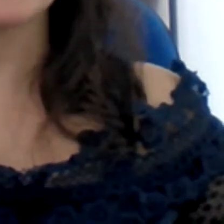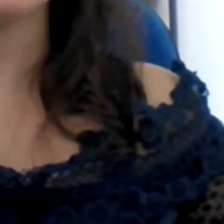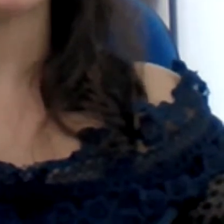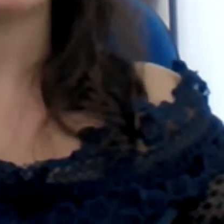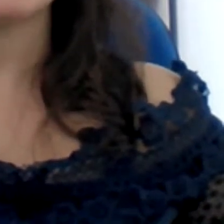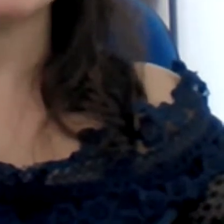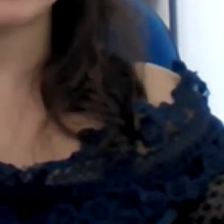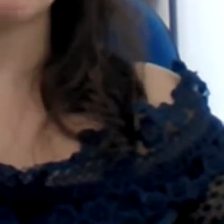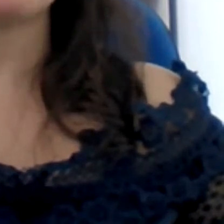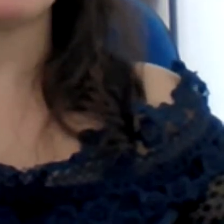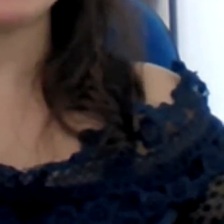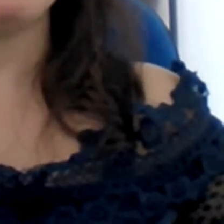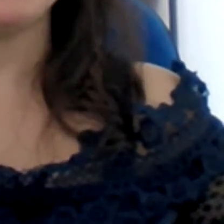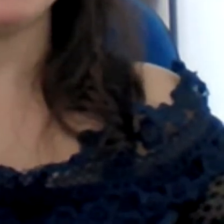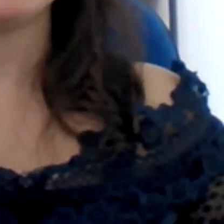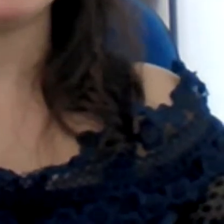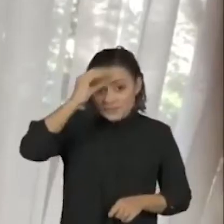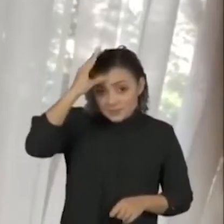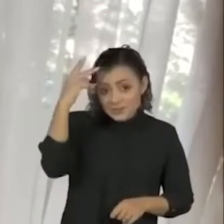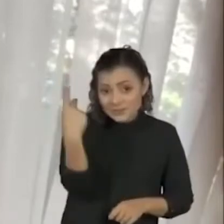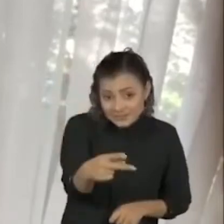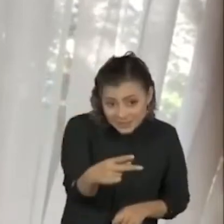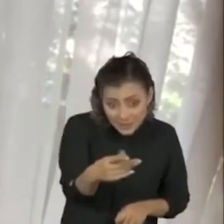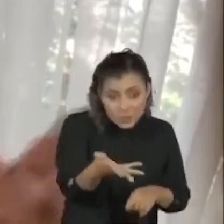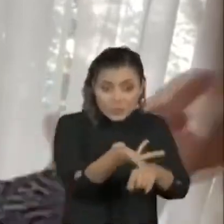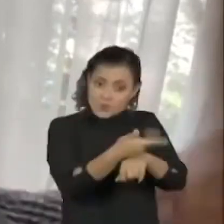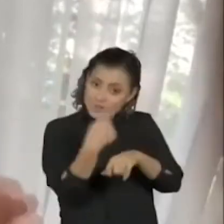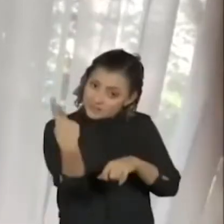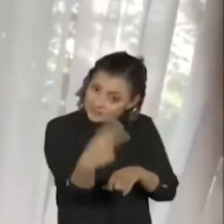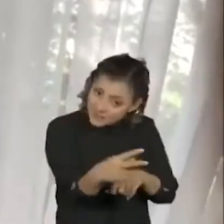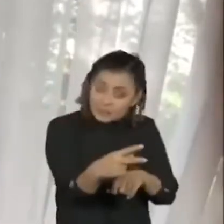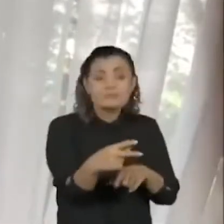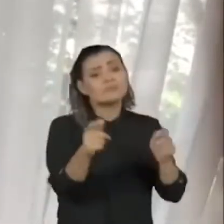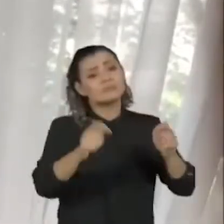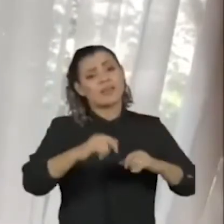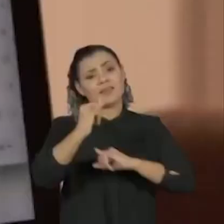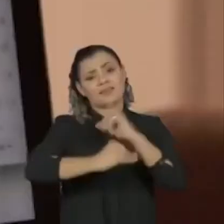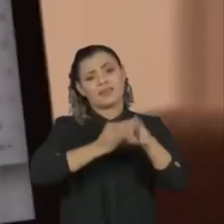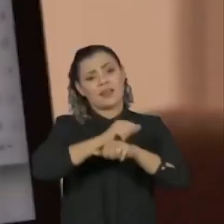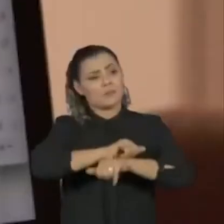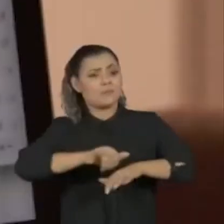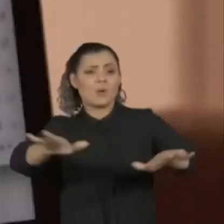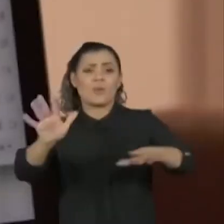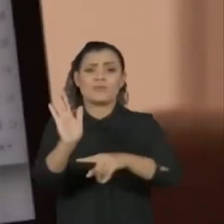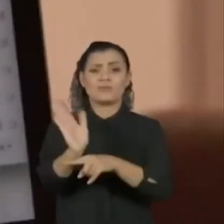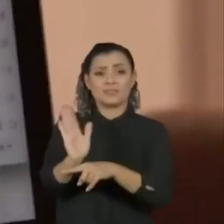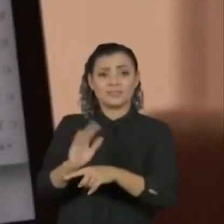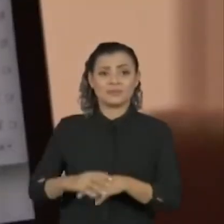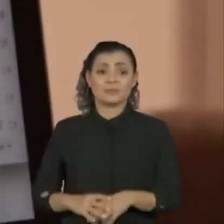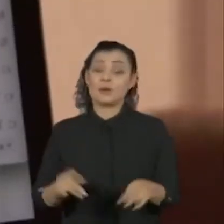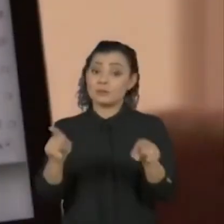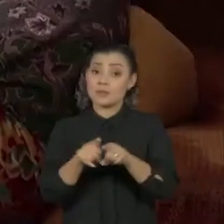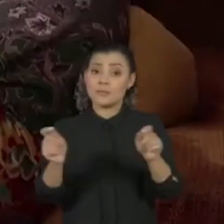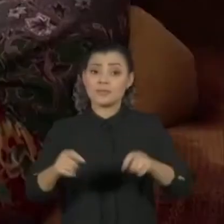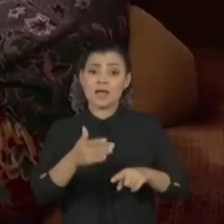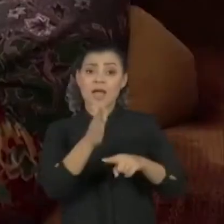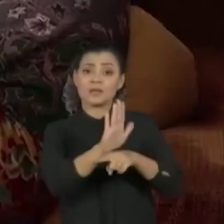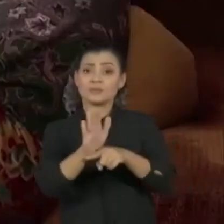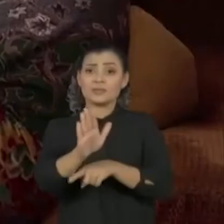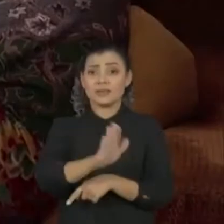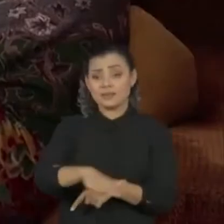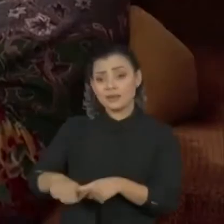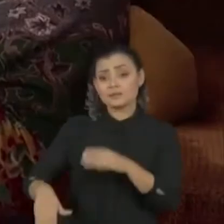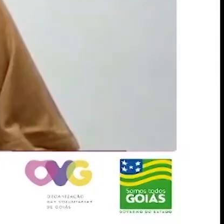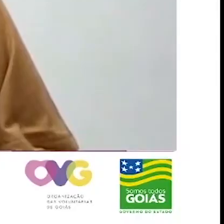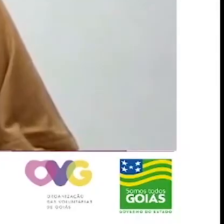ajudar nesse tempo de pandemia. O curso tem duração de uma hora e traz como conteúdo diversas atividades que podem